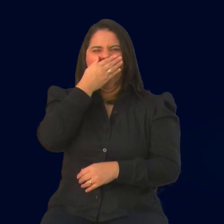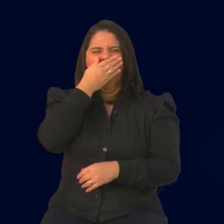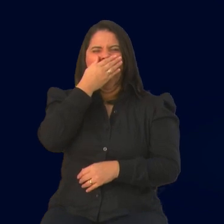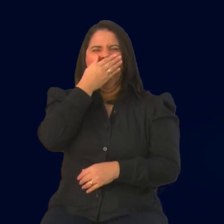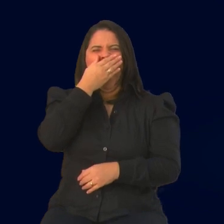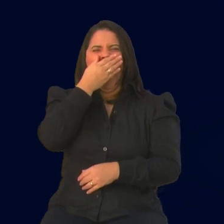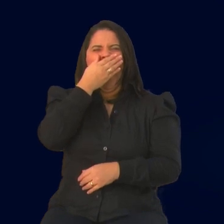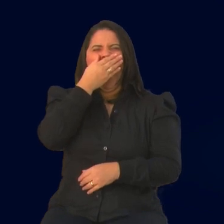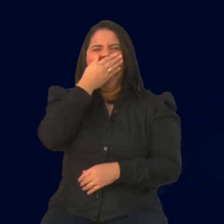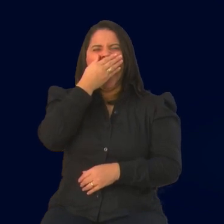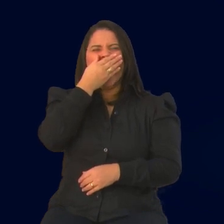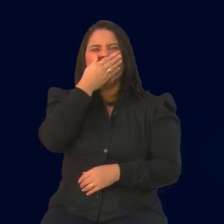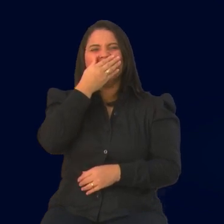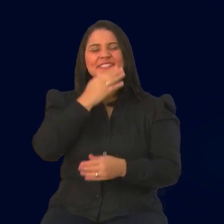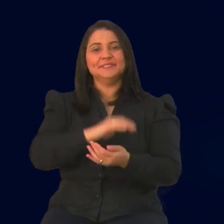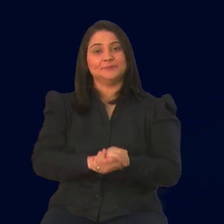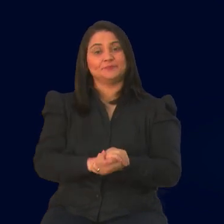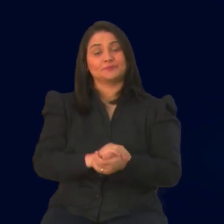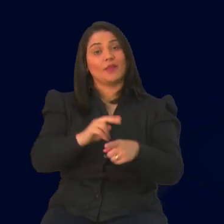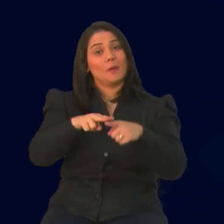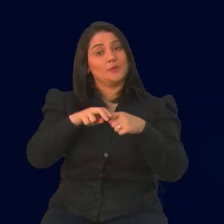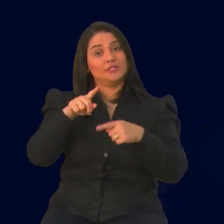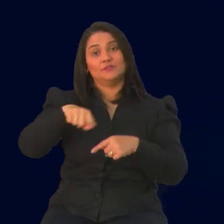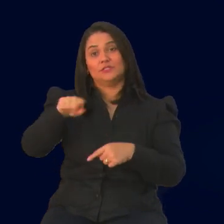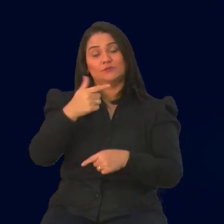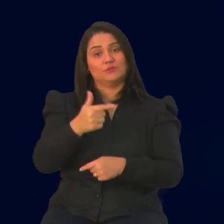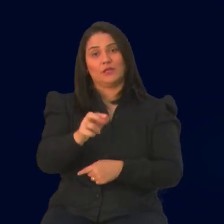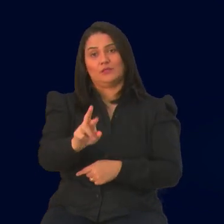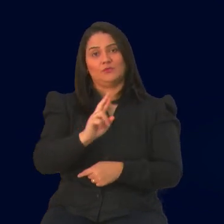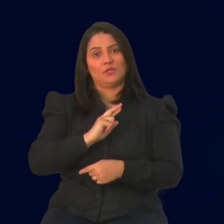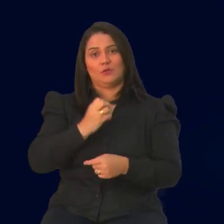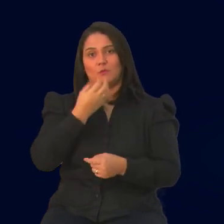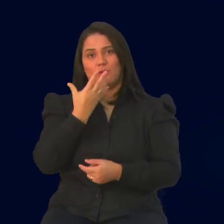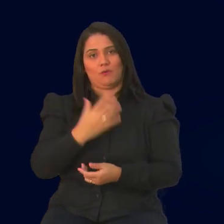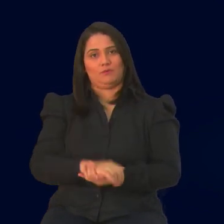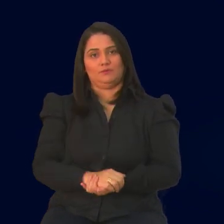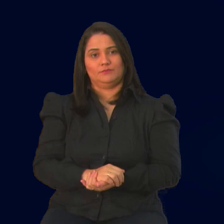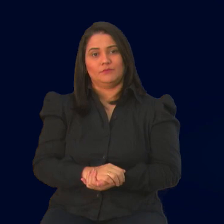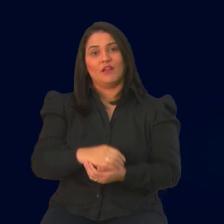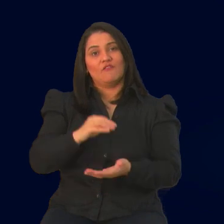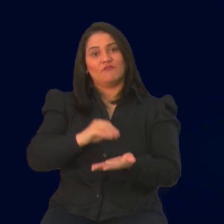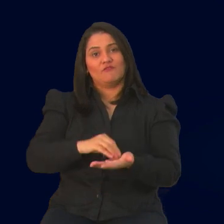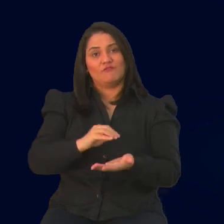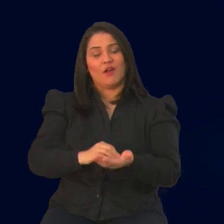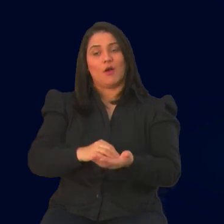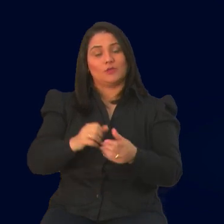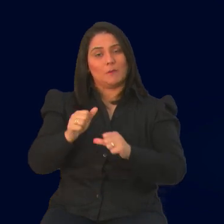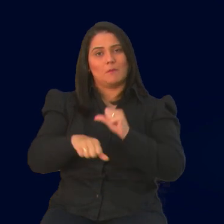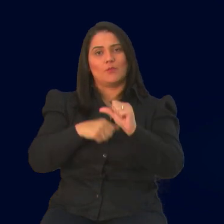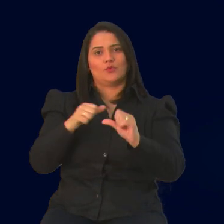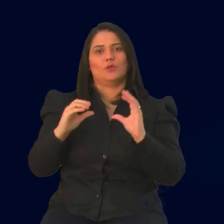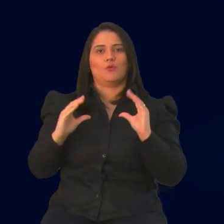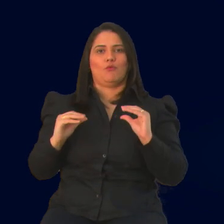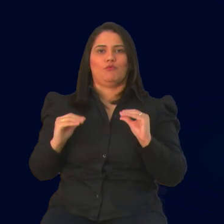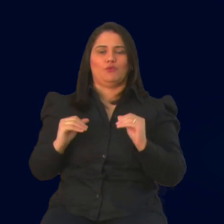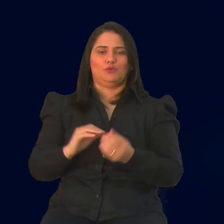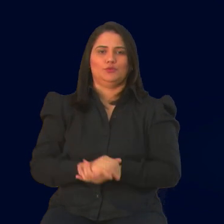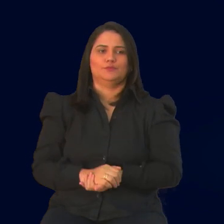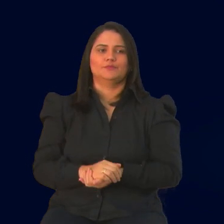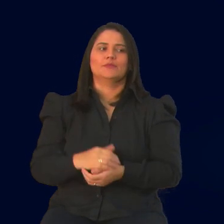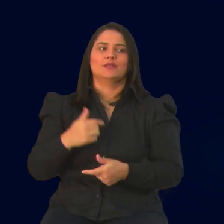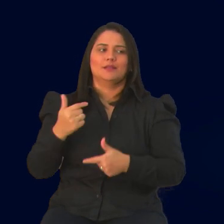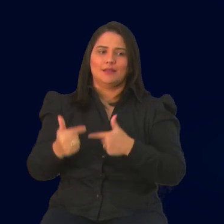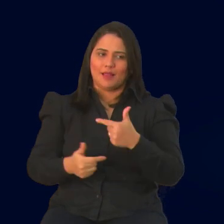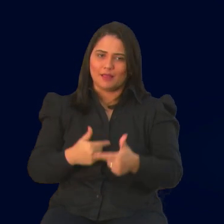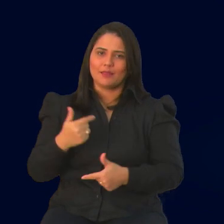É por isso que você não está colhendo bons resultados, você não está saindo da sua zona de conforto. Dá trabalho ter uma